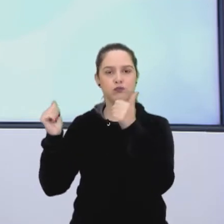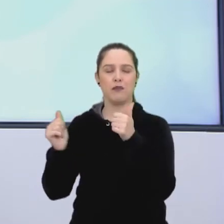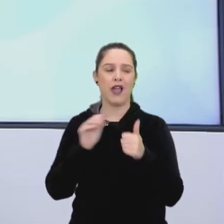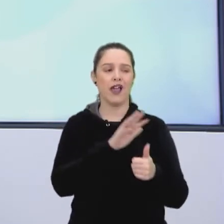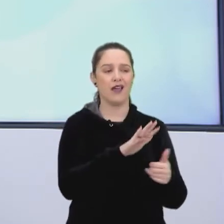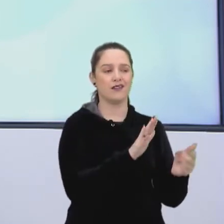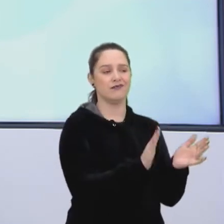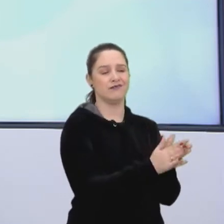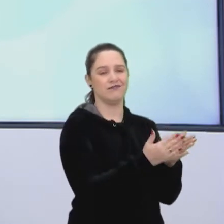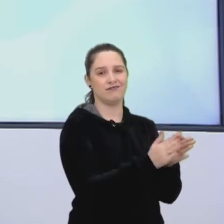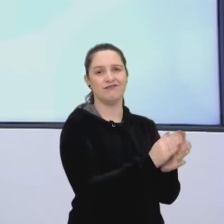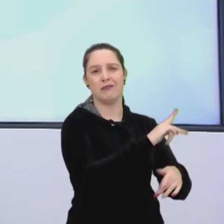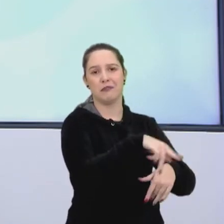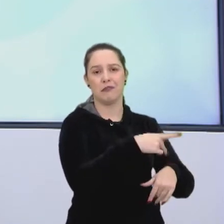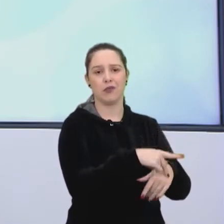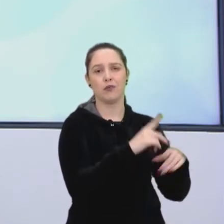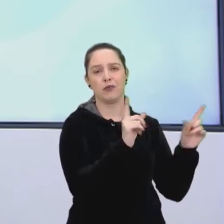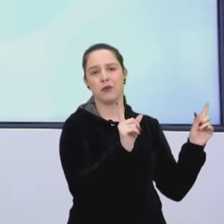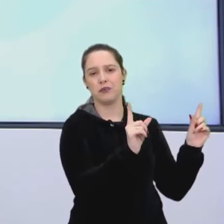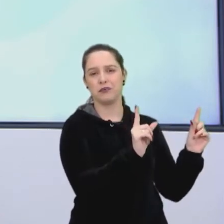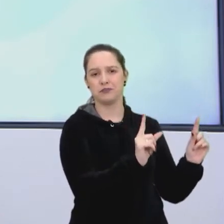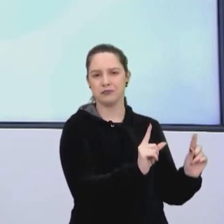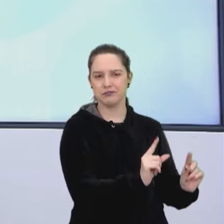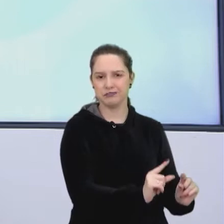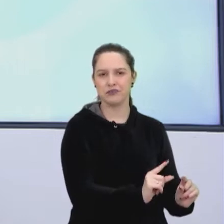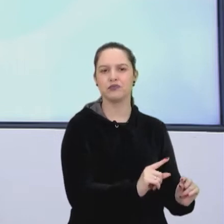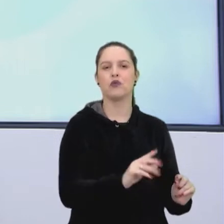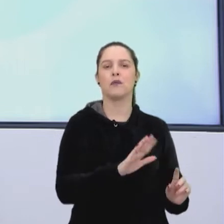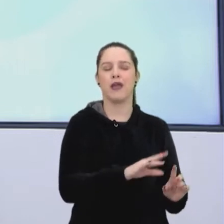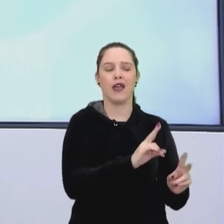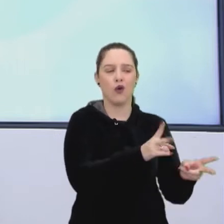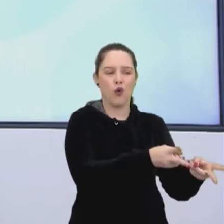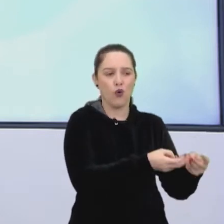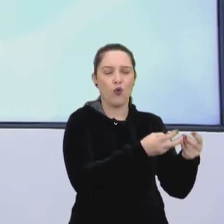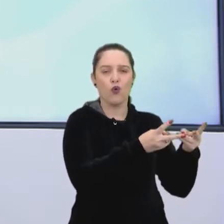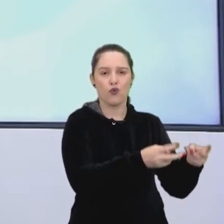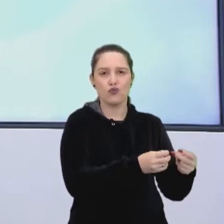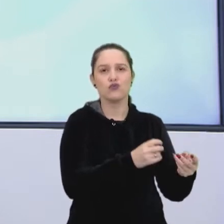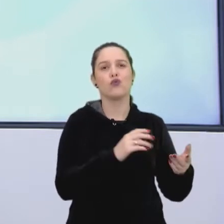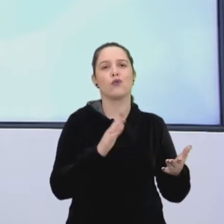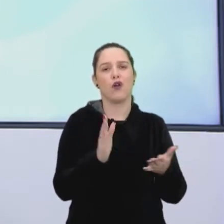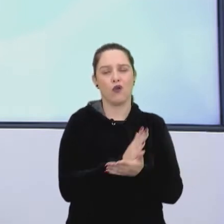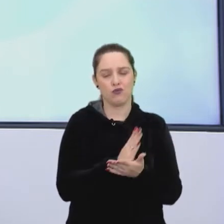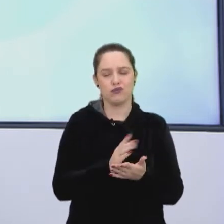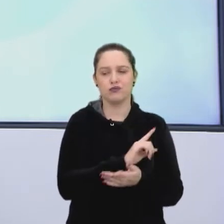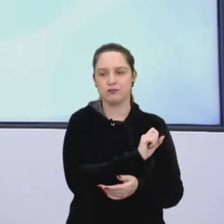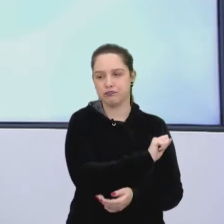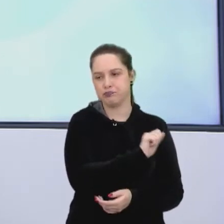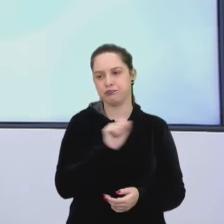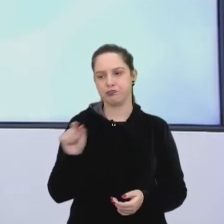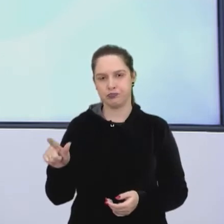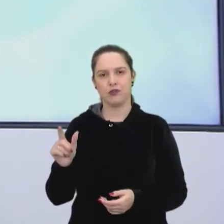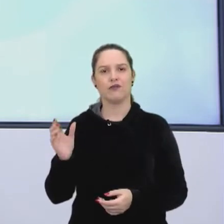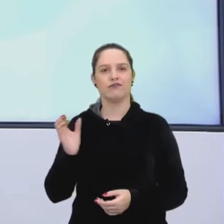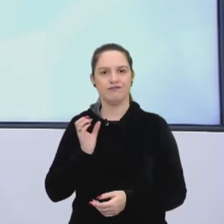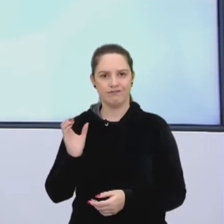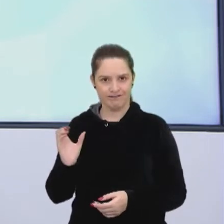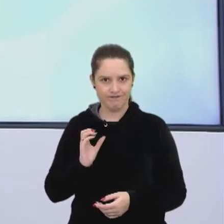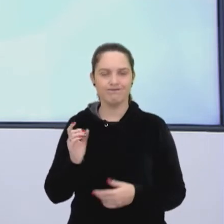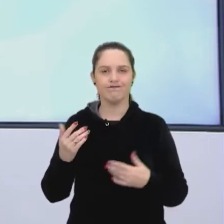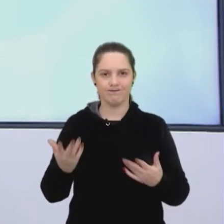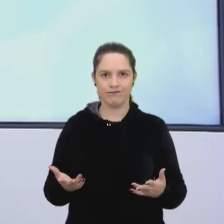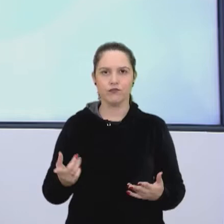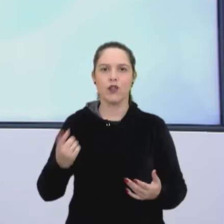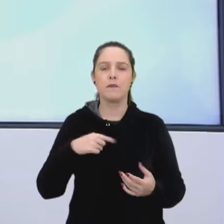sendo fornecedores aí de matéria-prima para o consumo dos países ricos. Então tem que haver aí um equilíbrio, né,